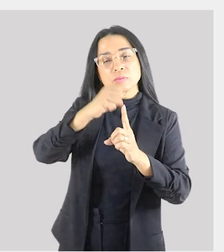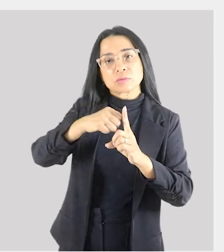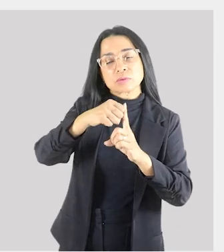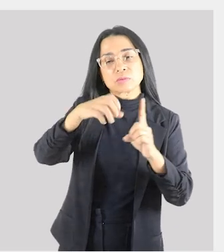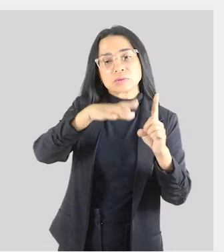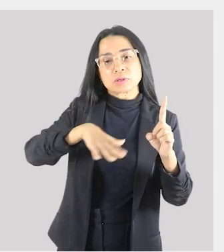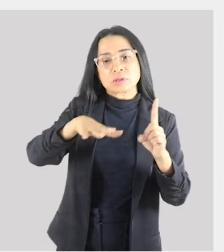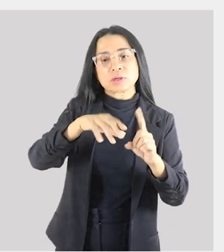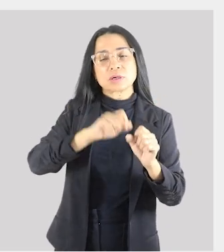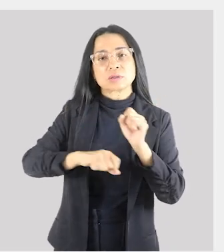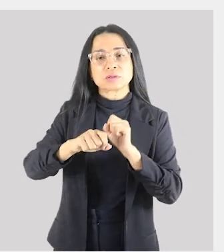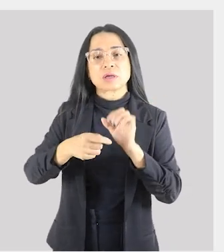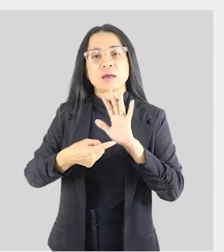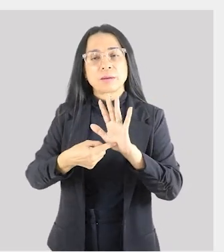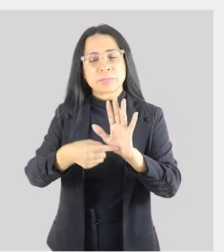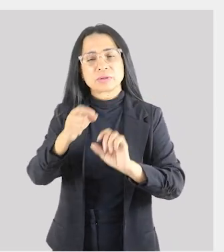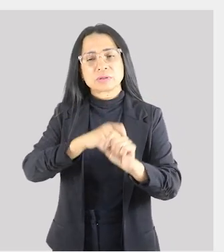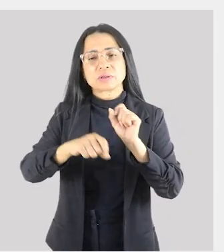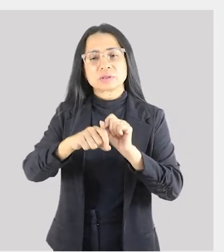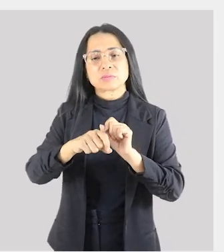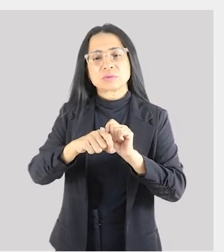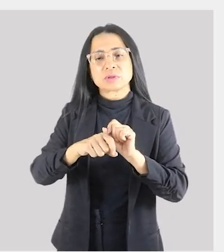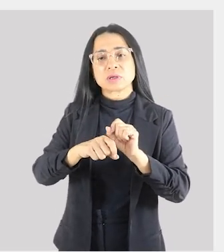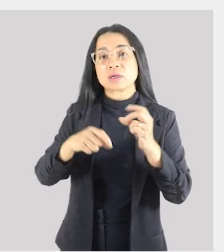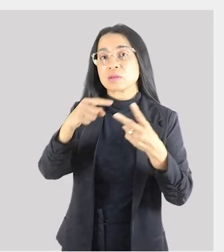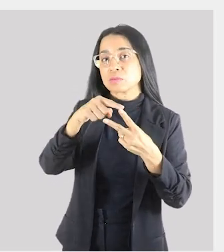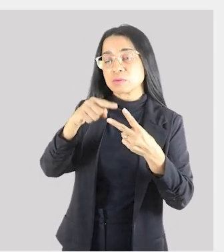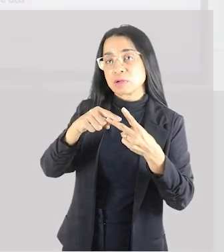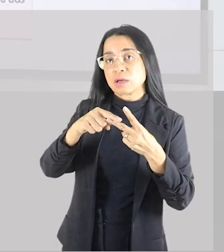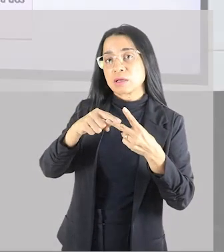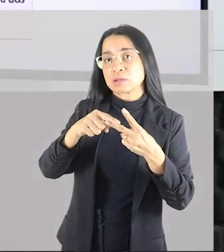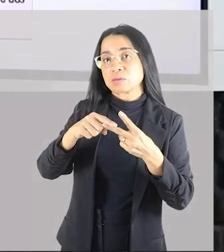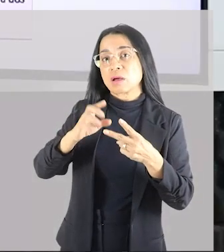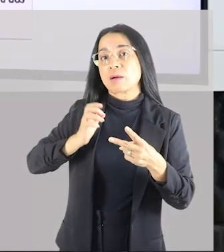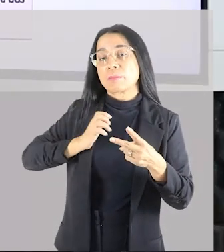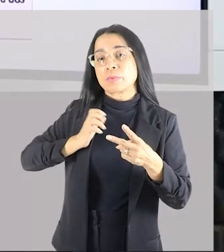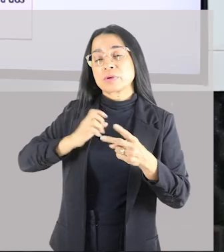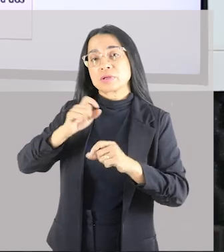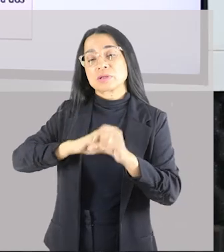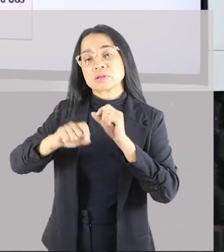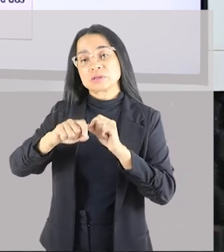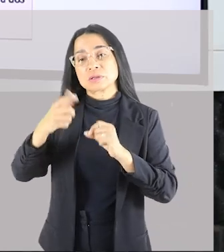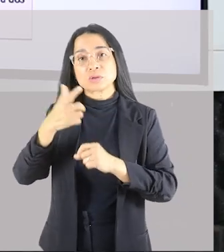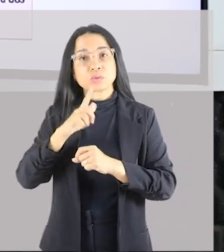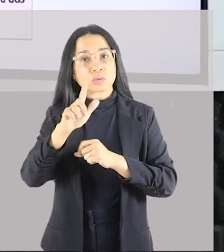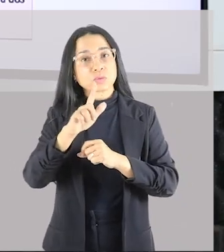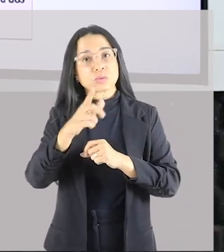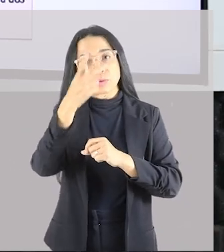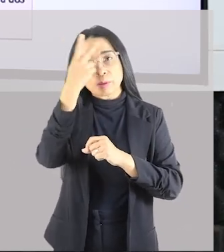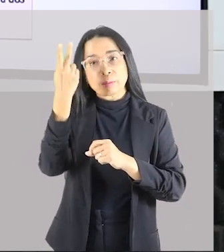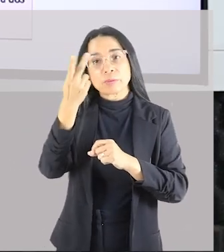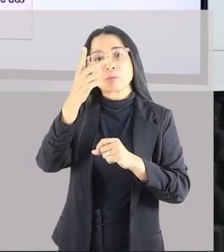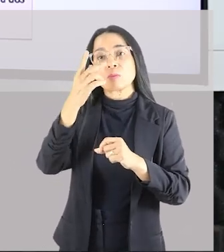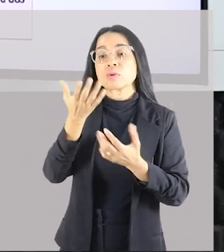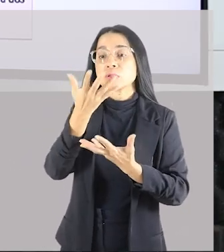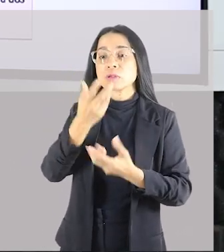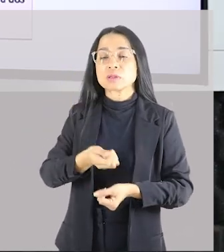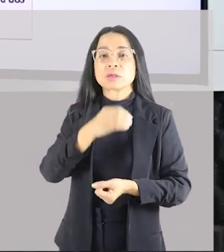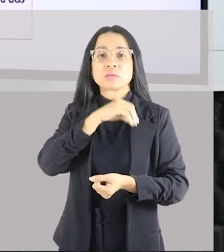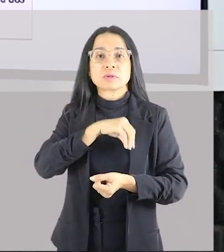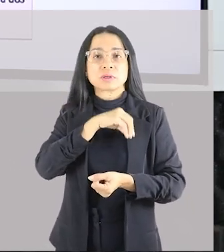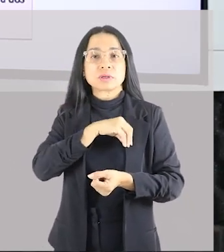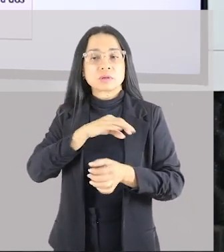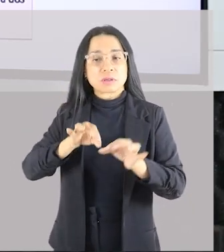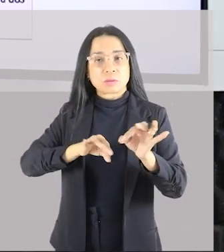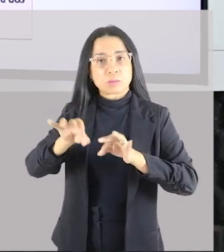sociais. Nós temos de um lado a burguesia e nós temos de outro lado os assalariados. Essa divisão foi feita